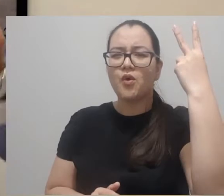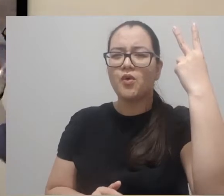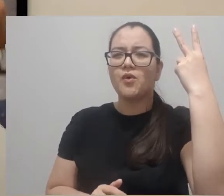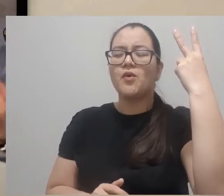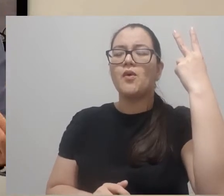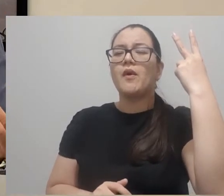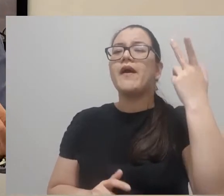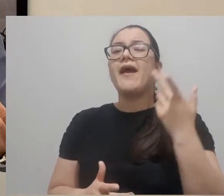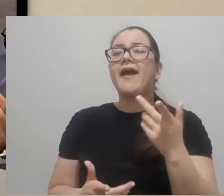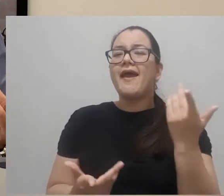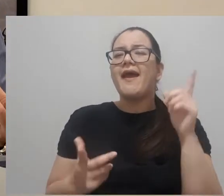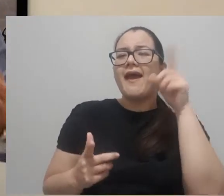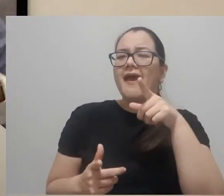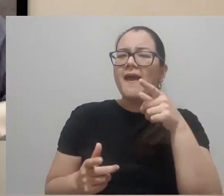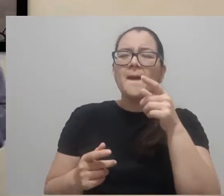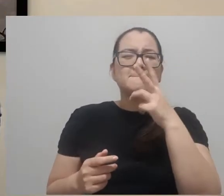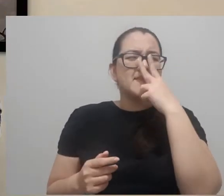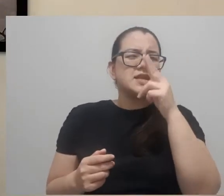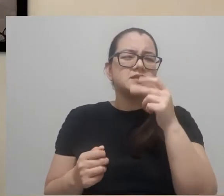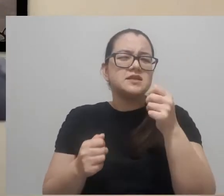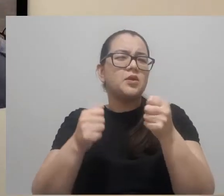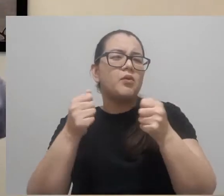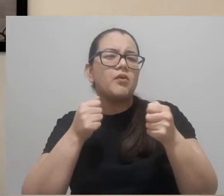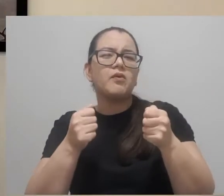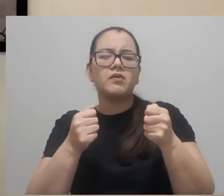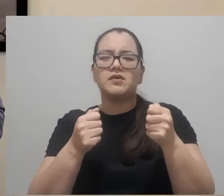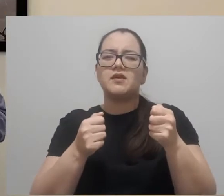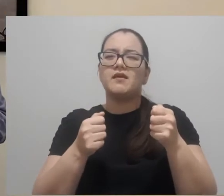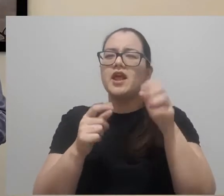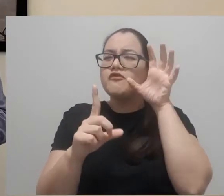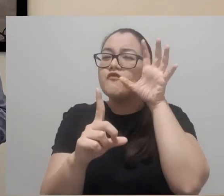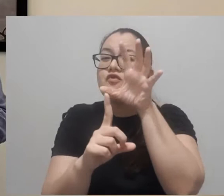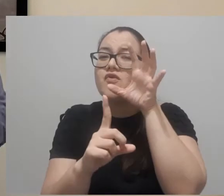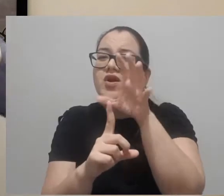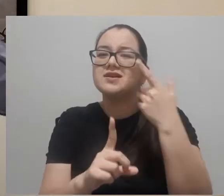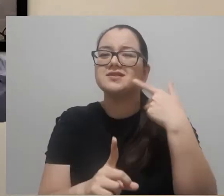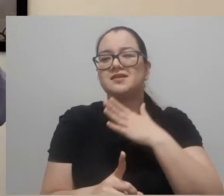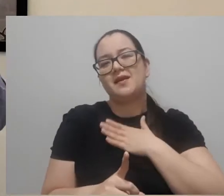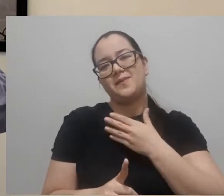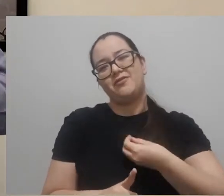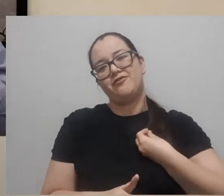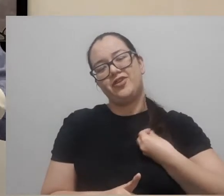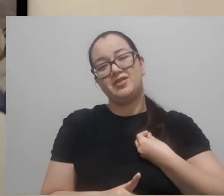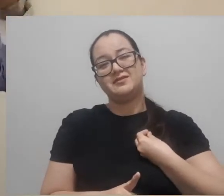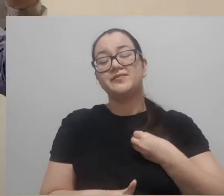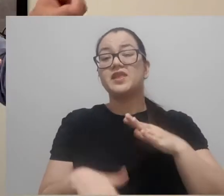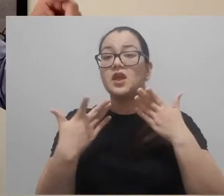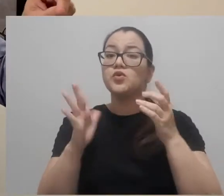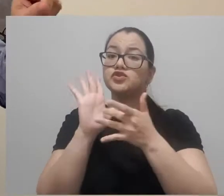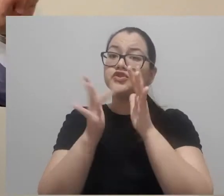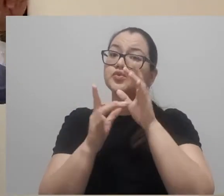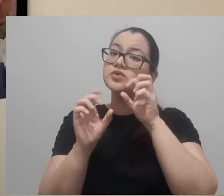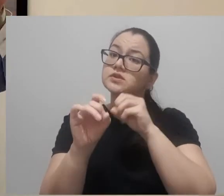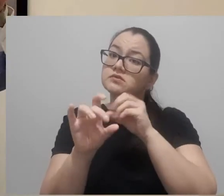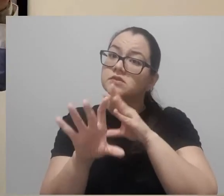todo o meu ser. Por isso que Jesus está falando para os discípulos. Se os tesouros dos discípulos